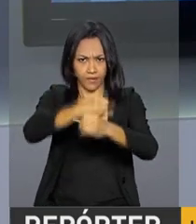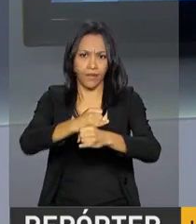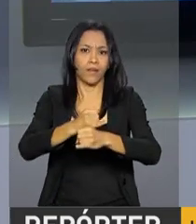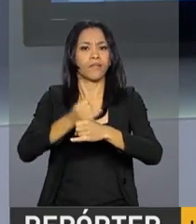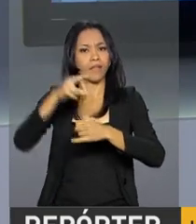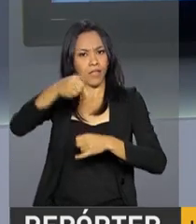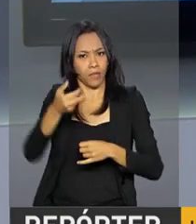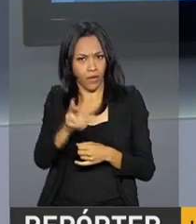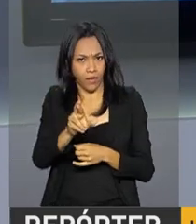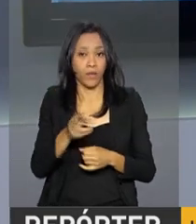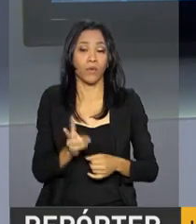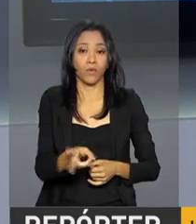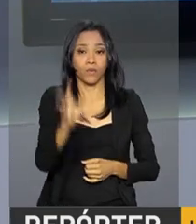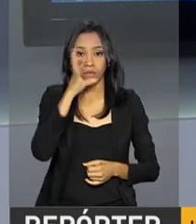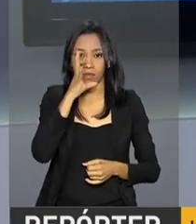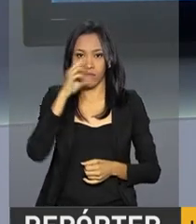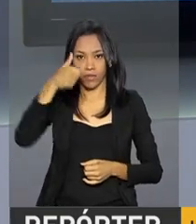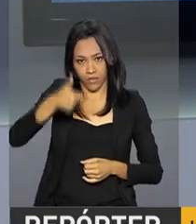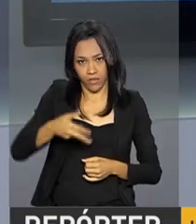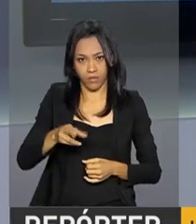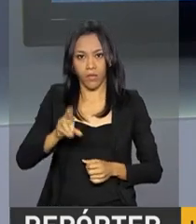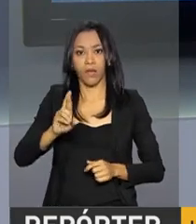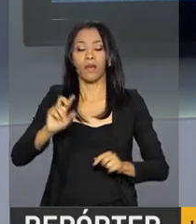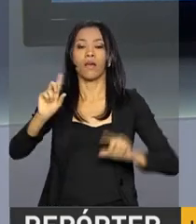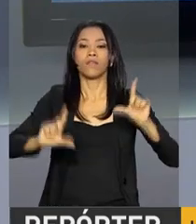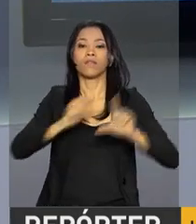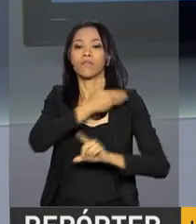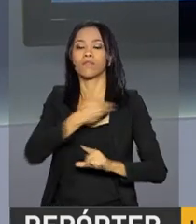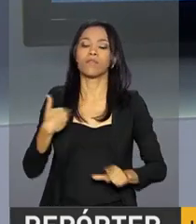da NBR na internet. Continue com a gente